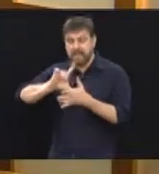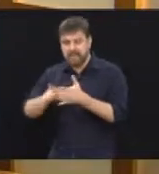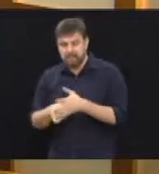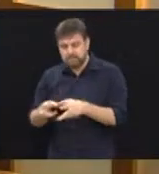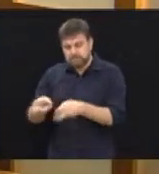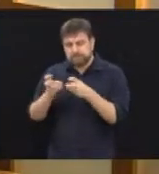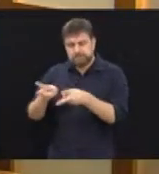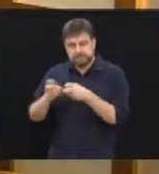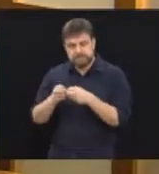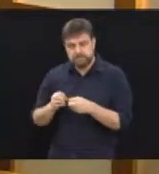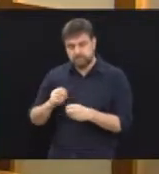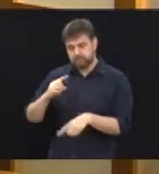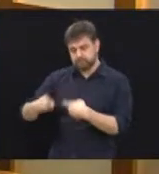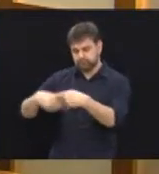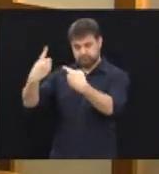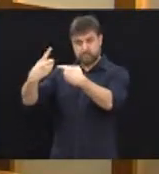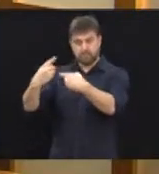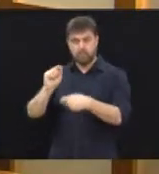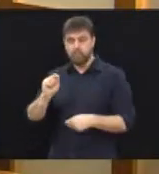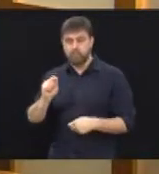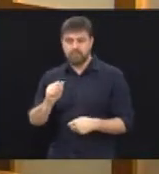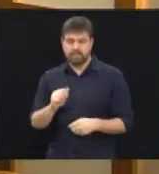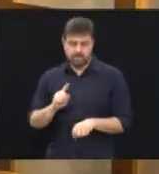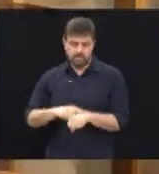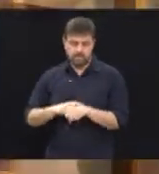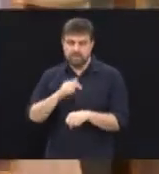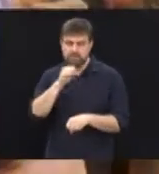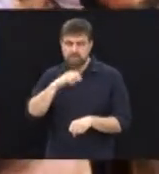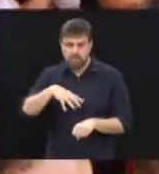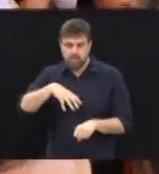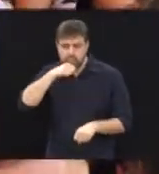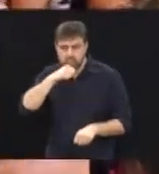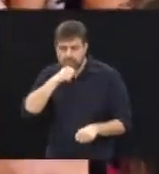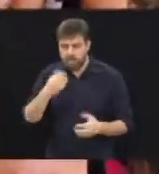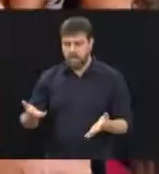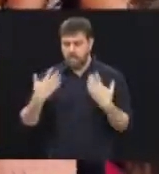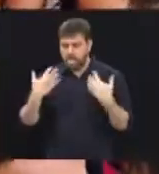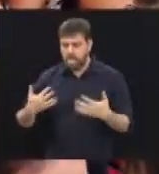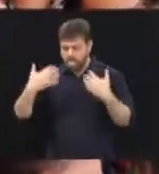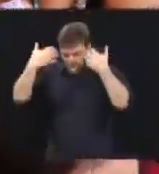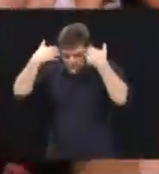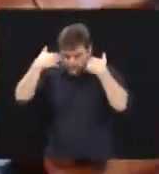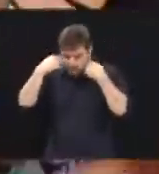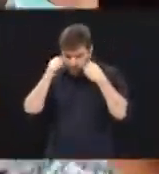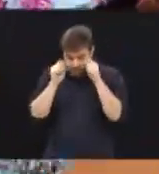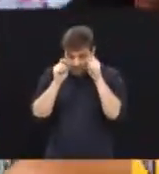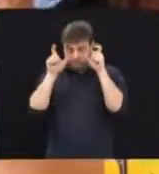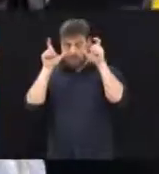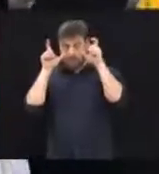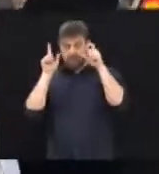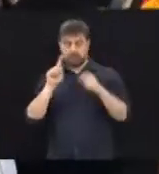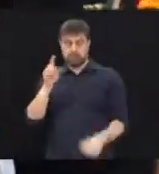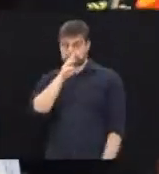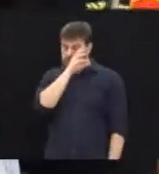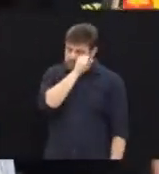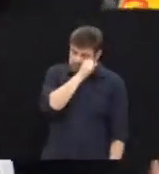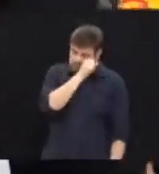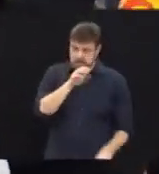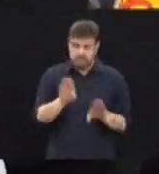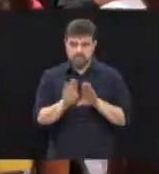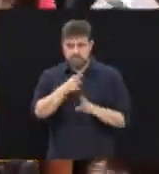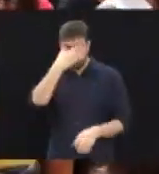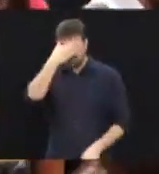que acompanham essa fase da menopausa, por exemplo, as ondas de calor, a insônia, os quadros depressivos,